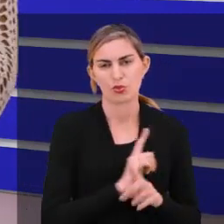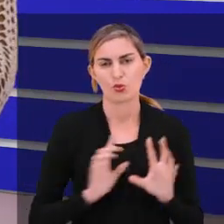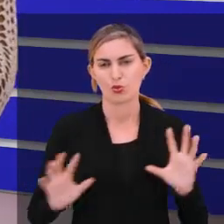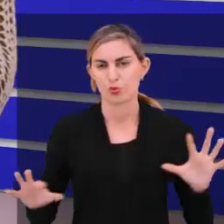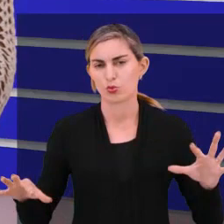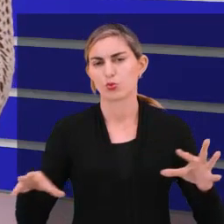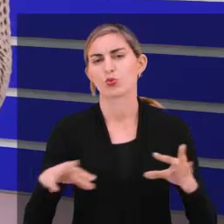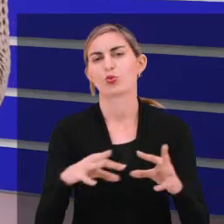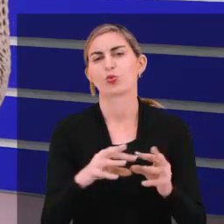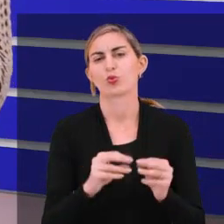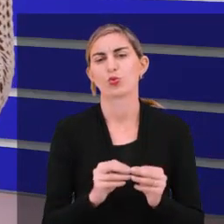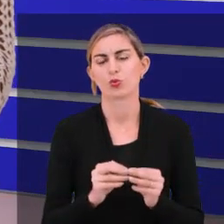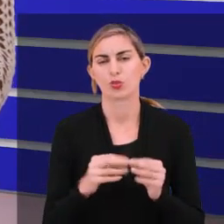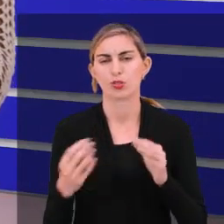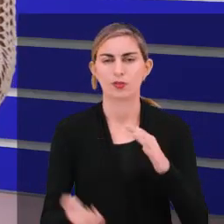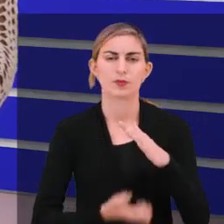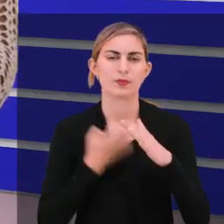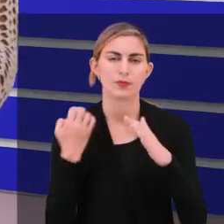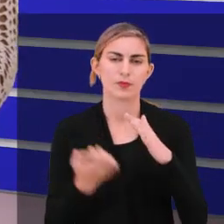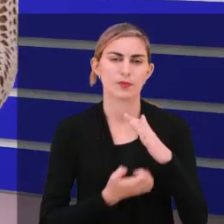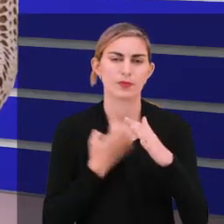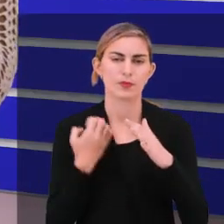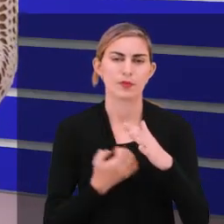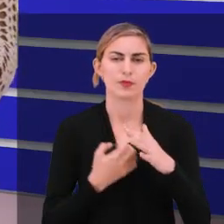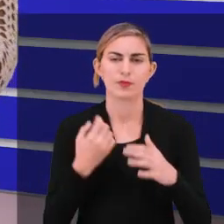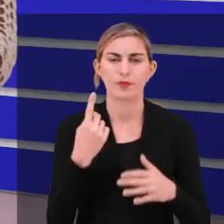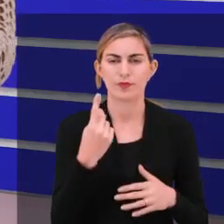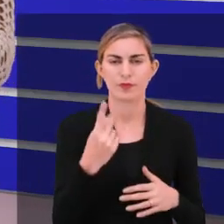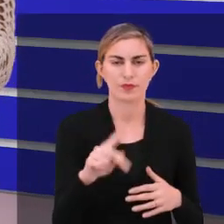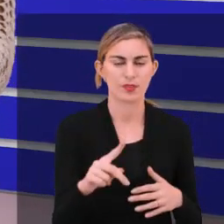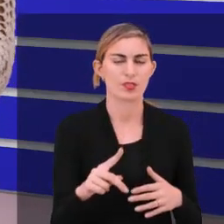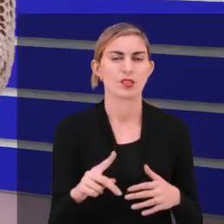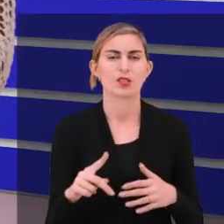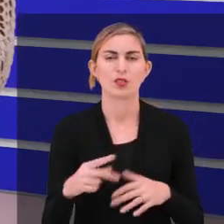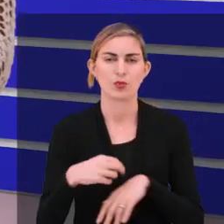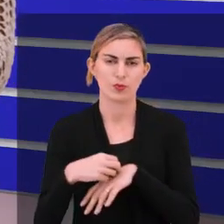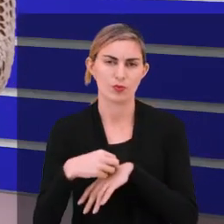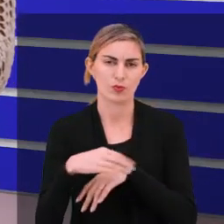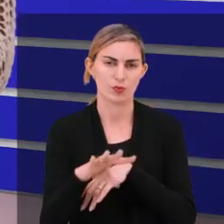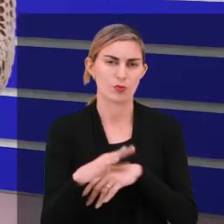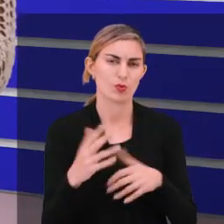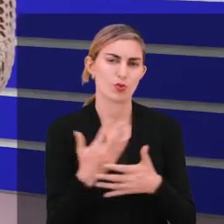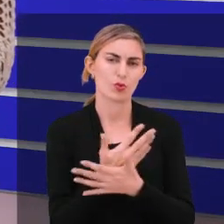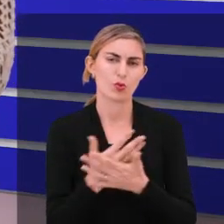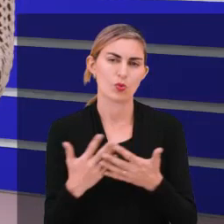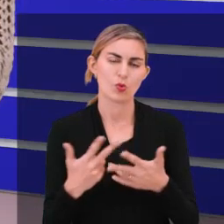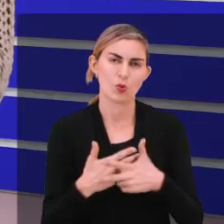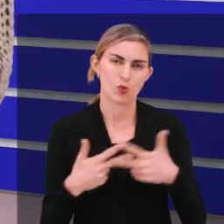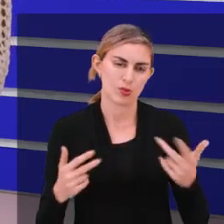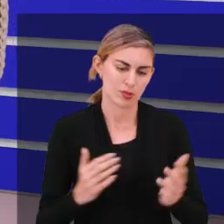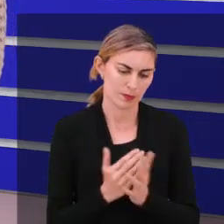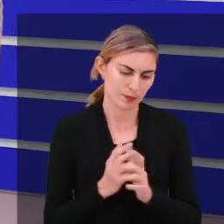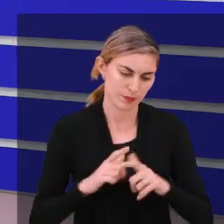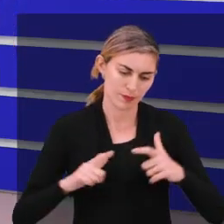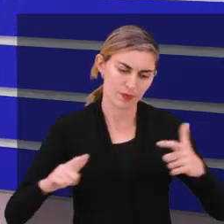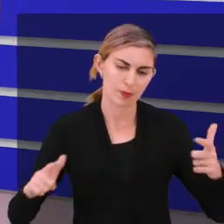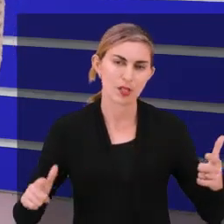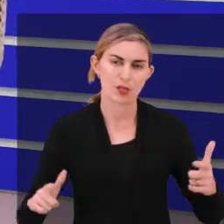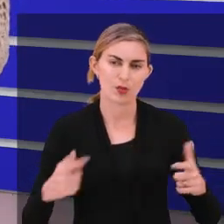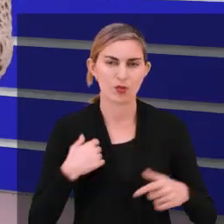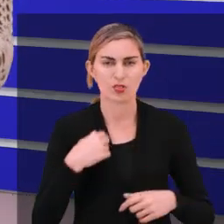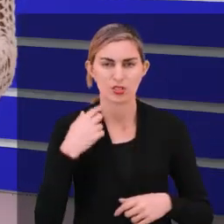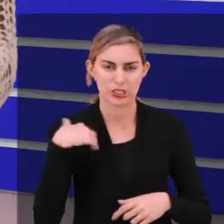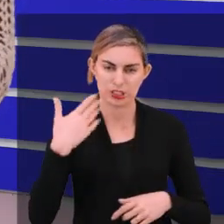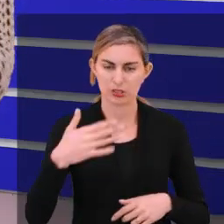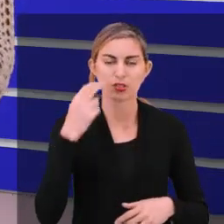porque envolveu toda a empresa. E isso está reverberando em algo muito maior. Por esses